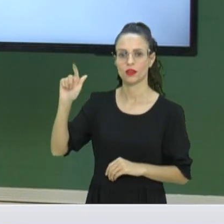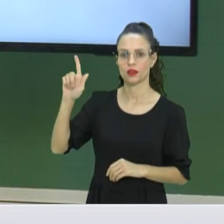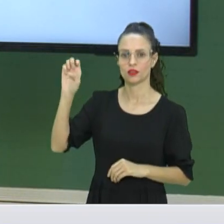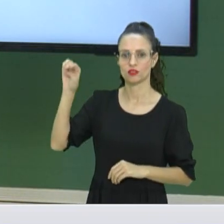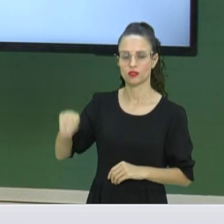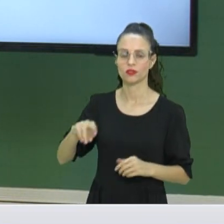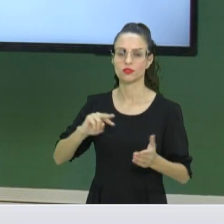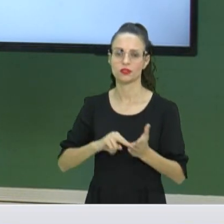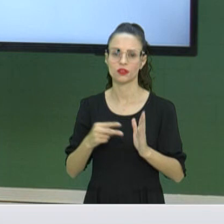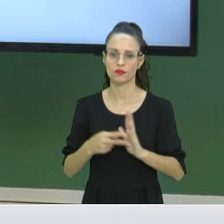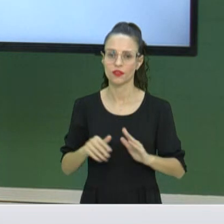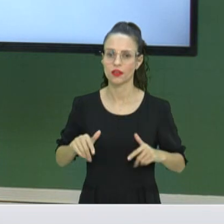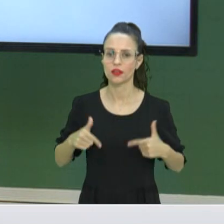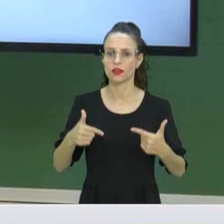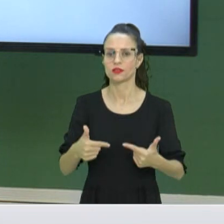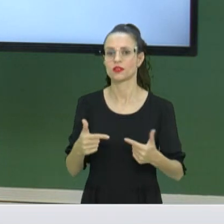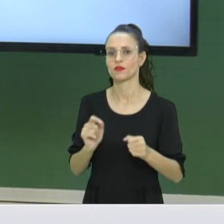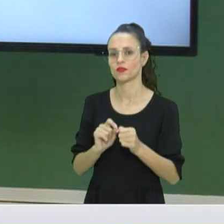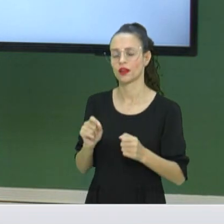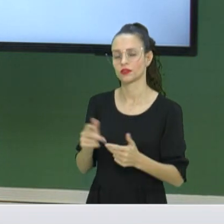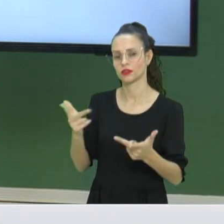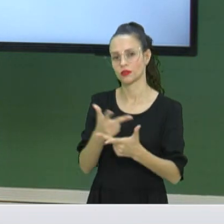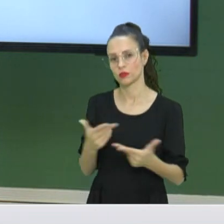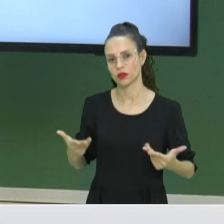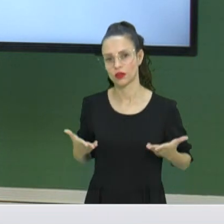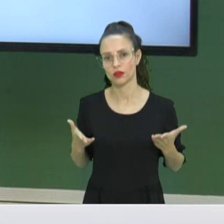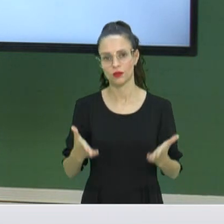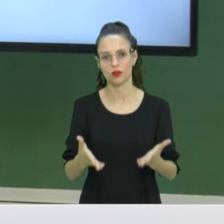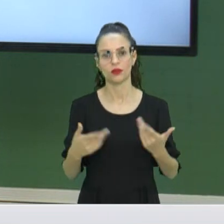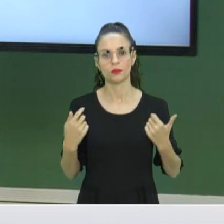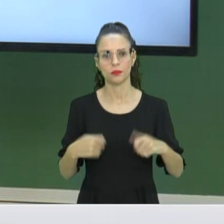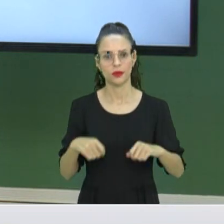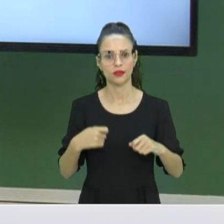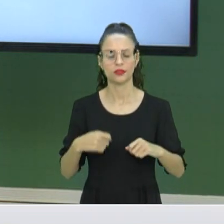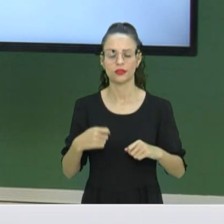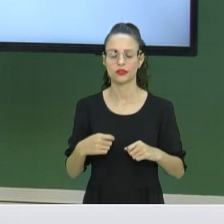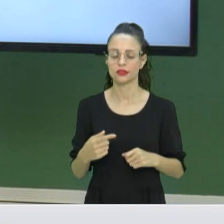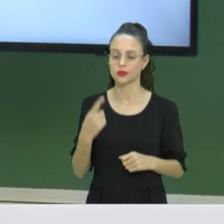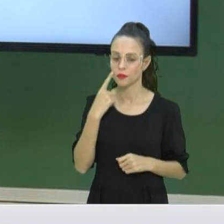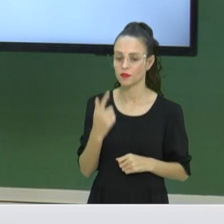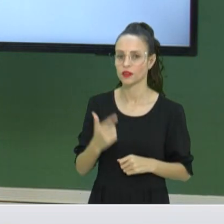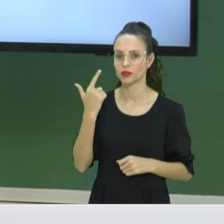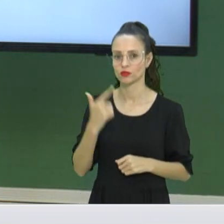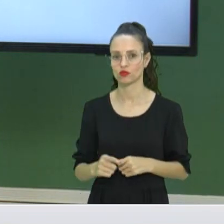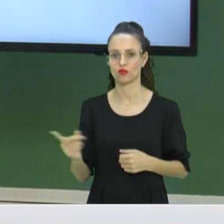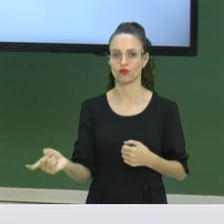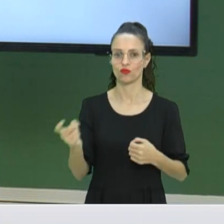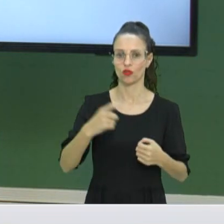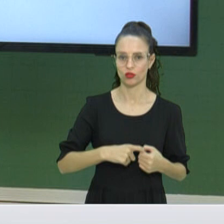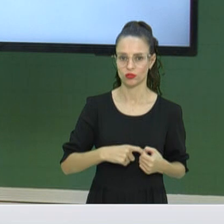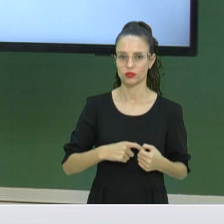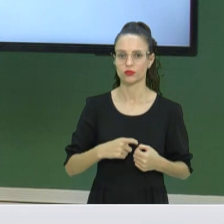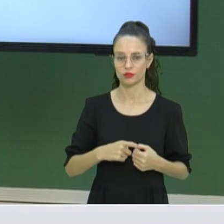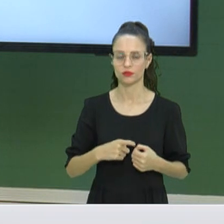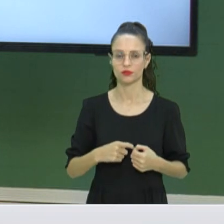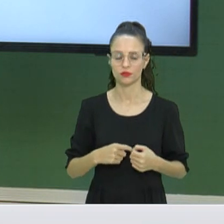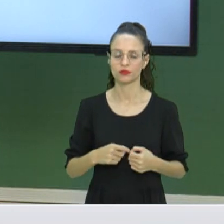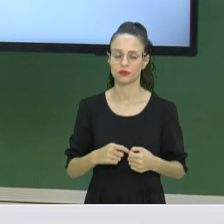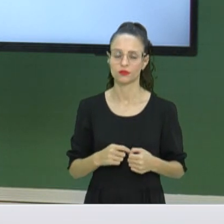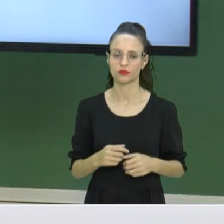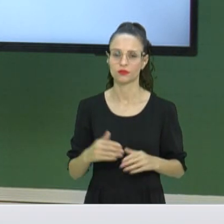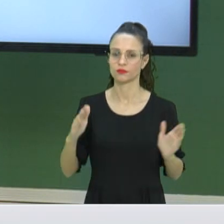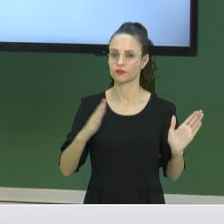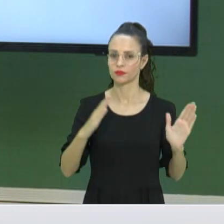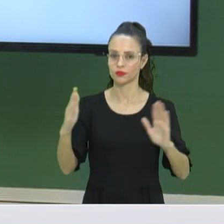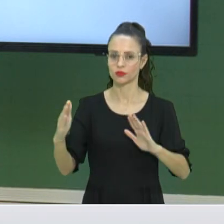ação. Então vamos agir em cima de alguma coisa que temos que rever, voltar para no tempo,